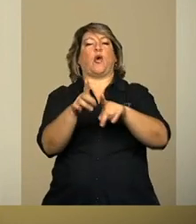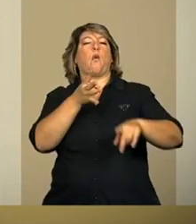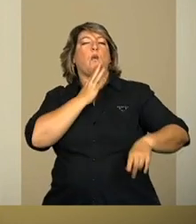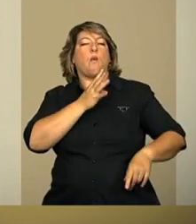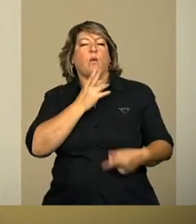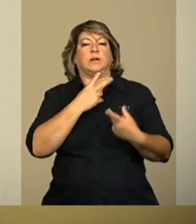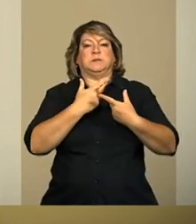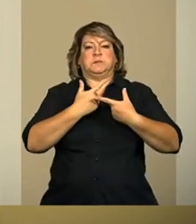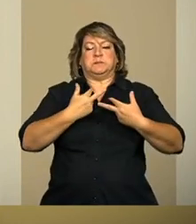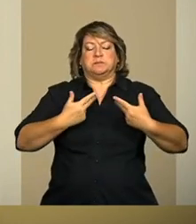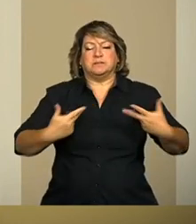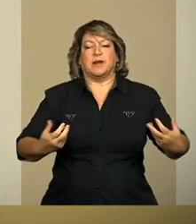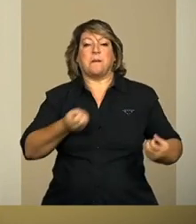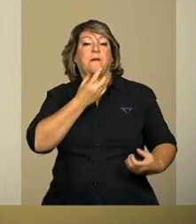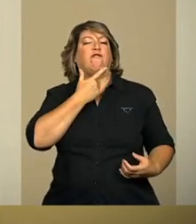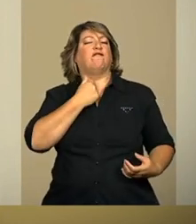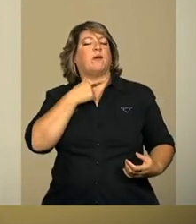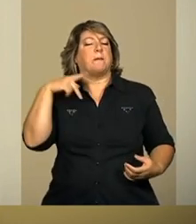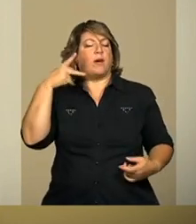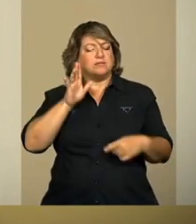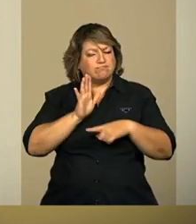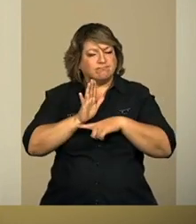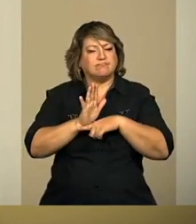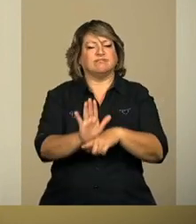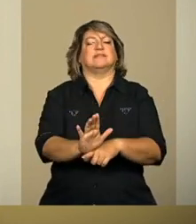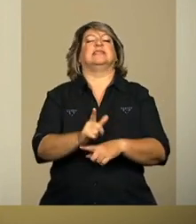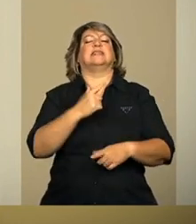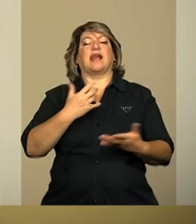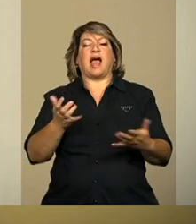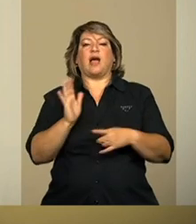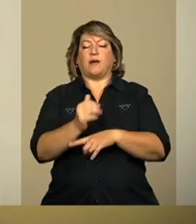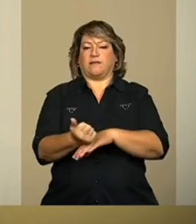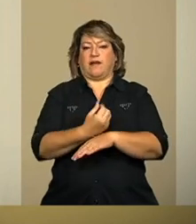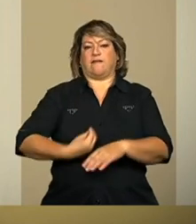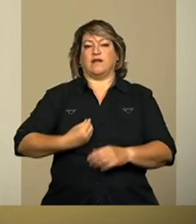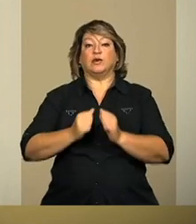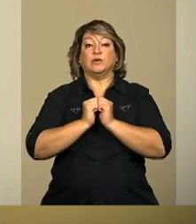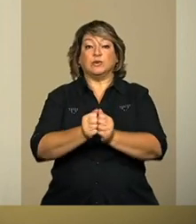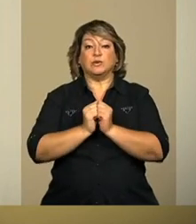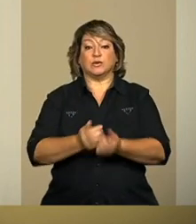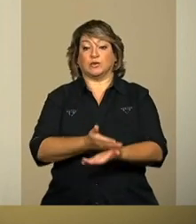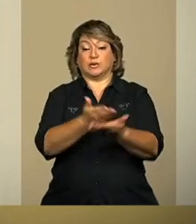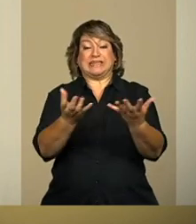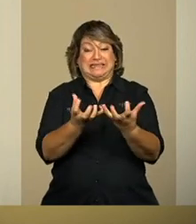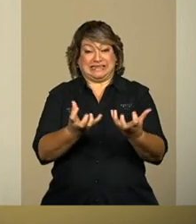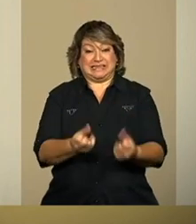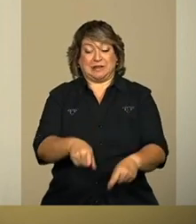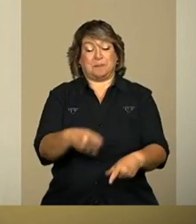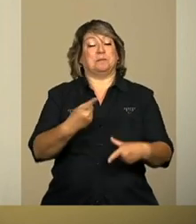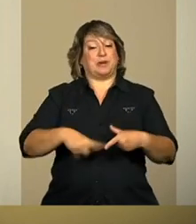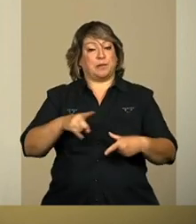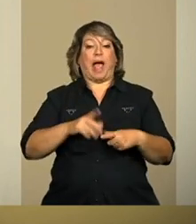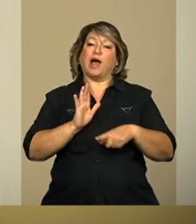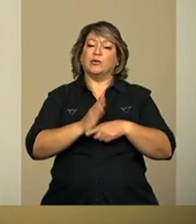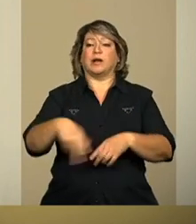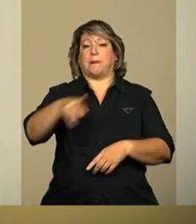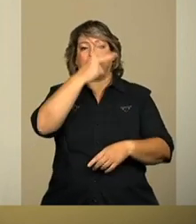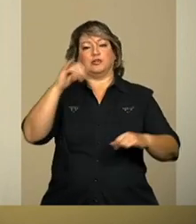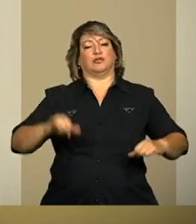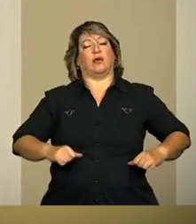conhecimento toda a vontade política que temos para para melhorar a convivência com a seca para ajudar os nossos